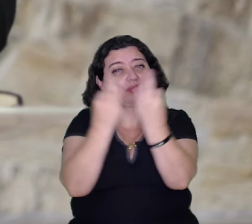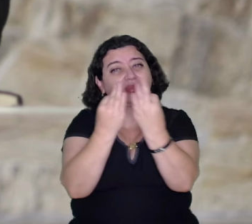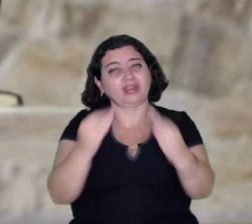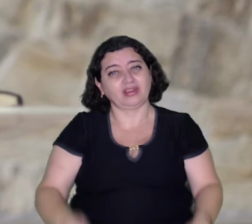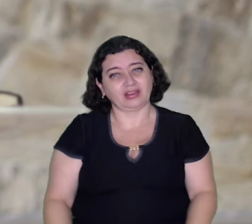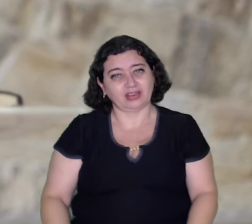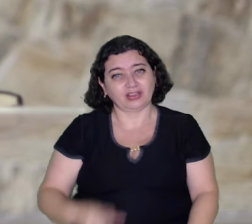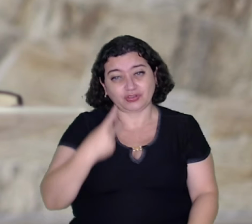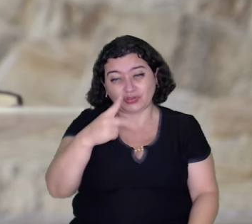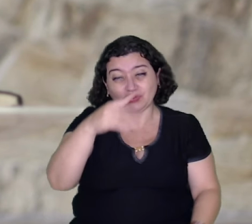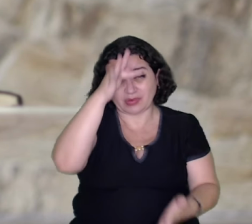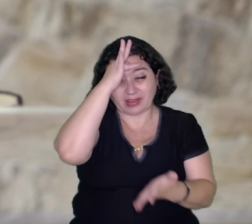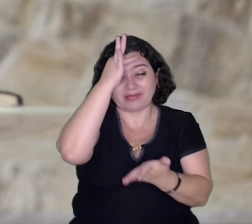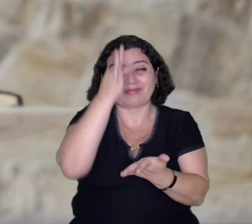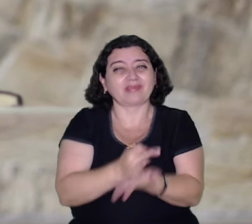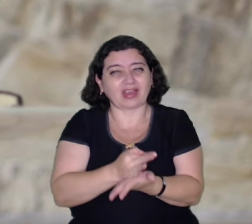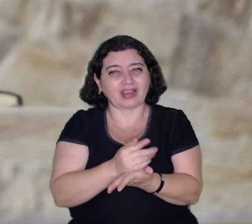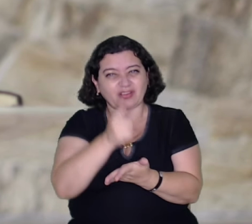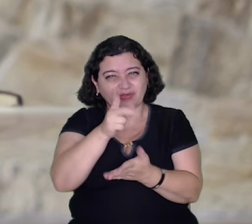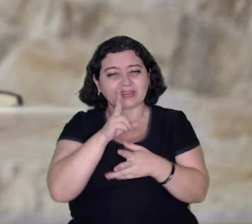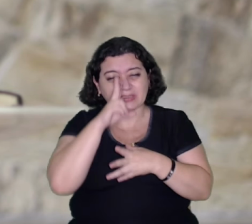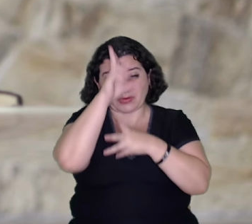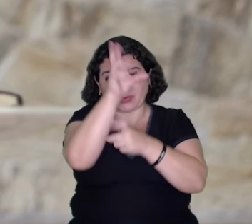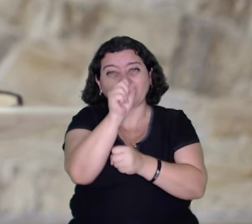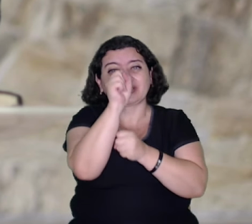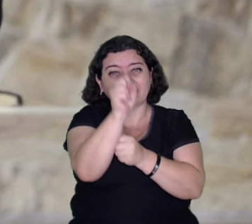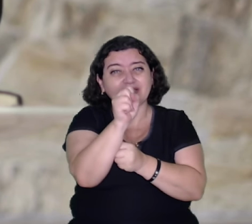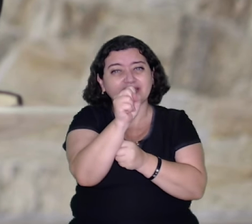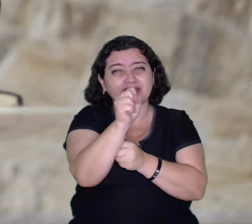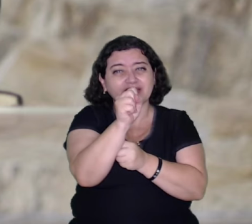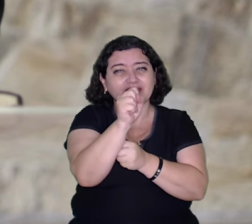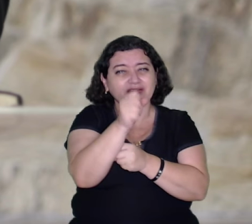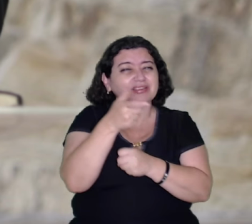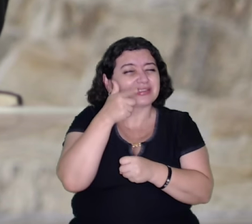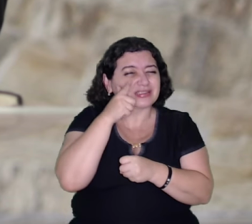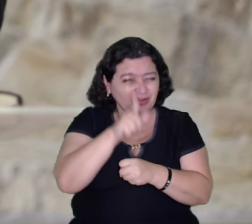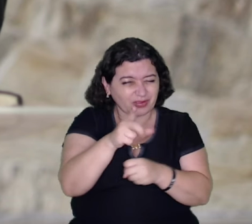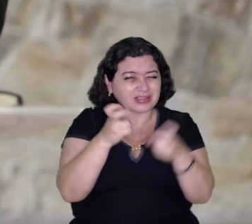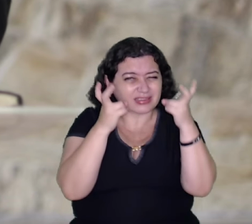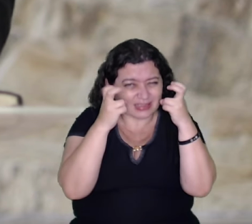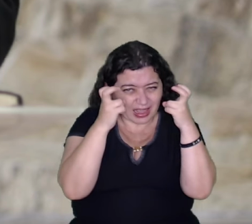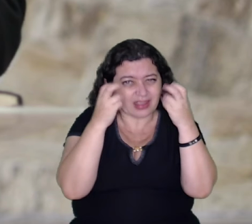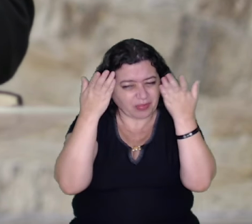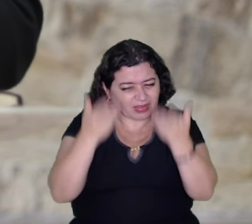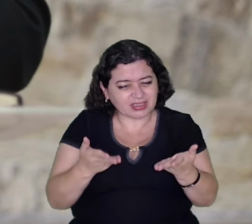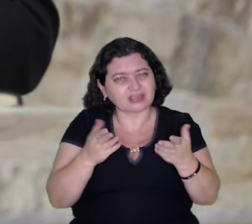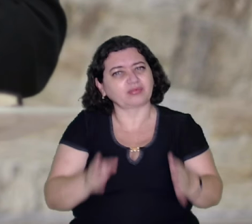a sua fé, você foi fortalecido. Você consegue perceber isso?